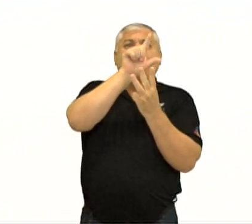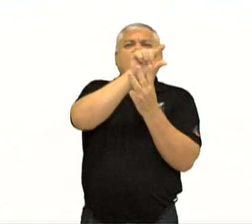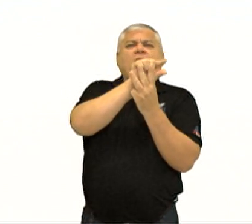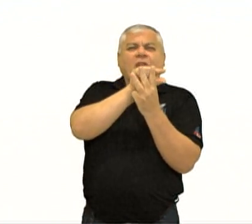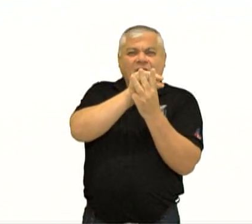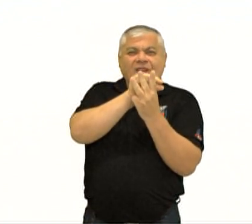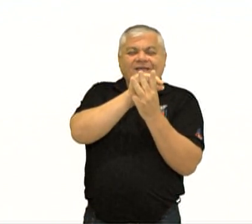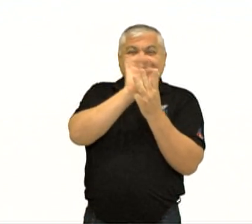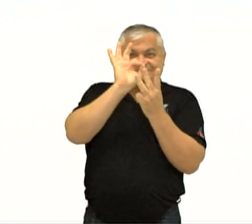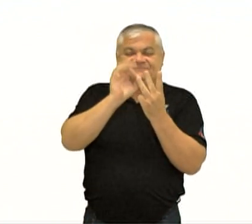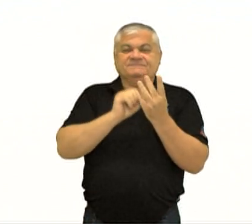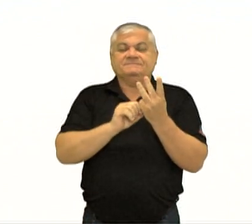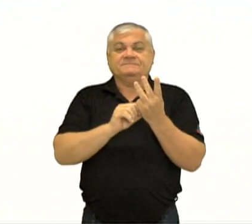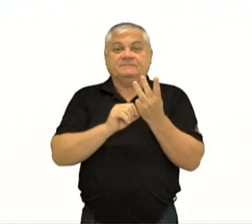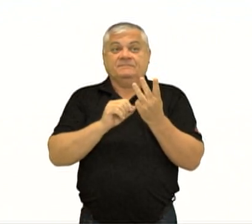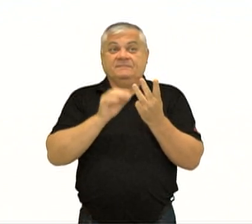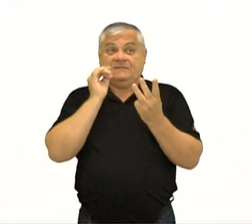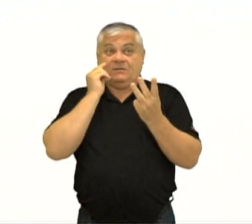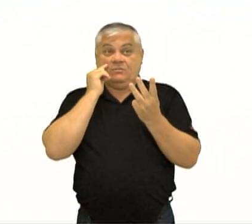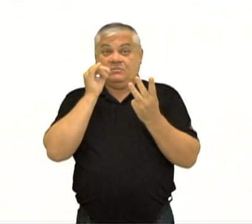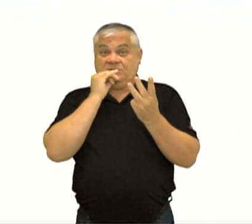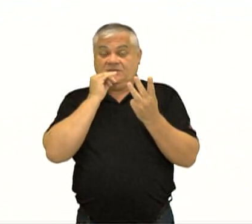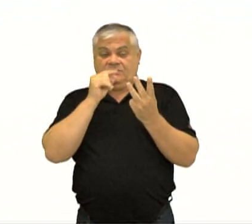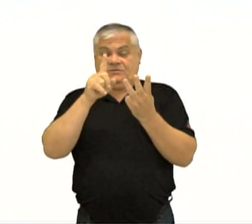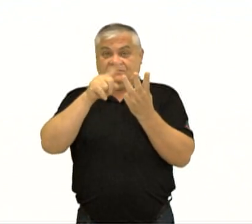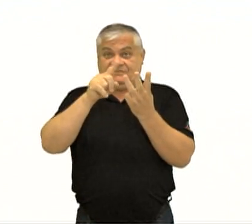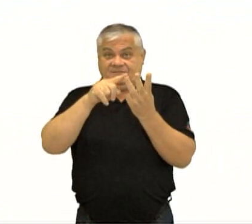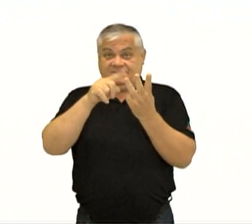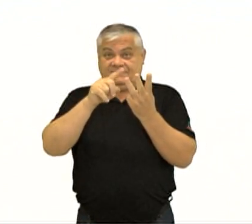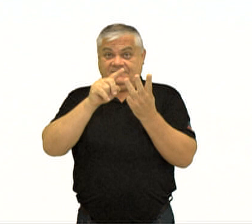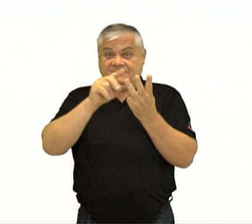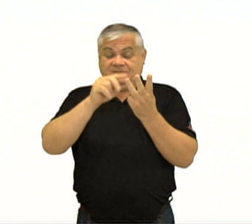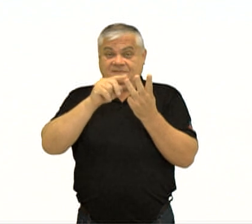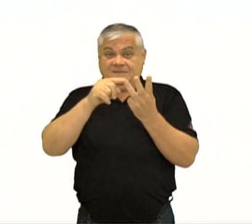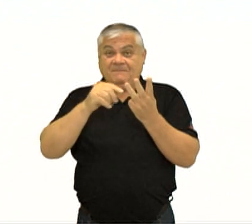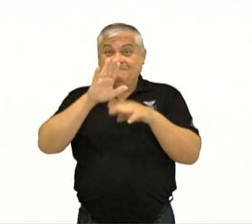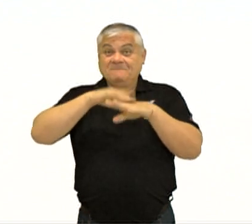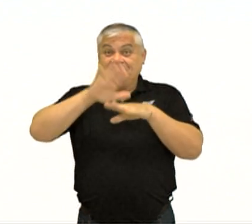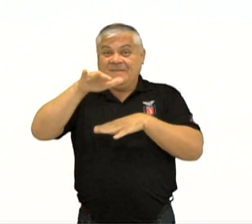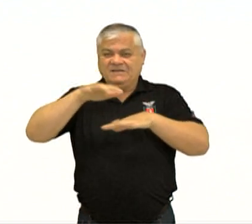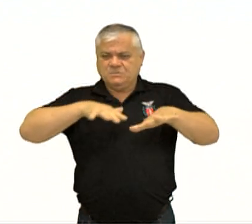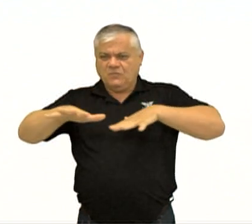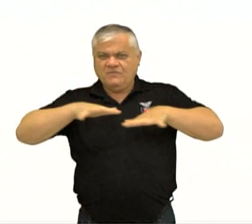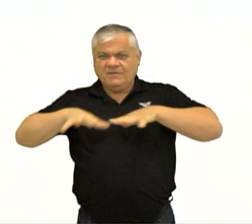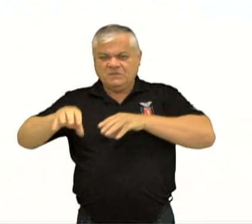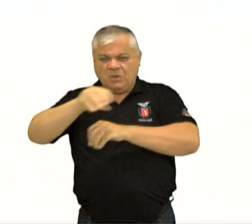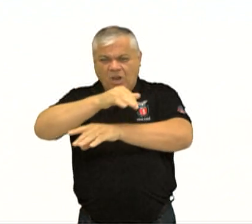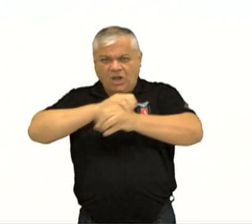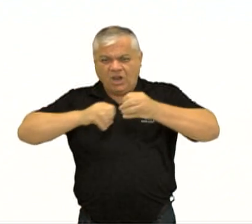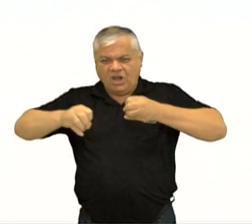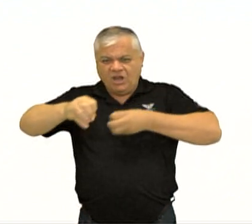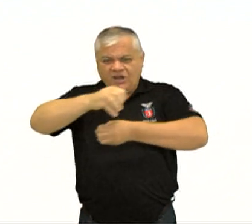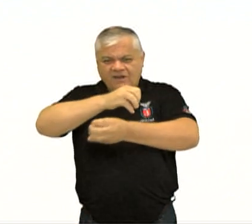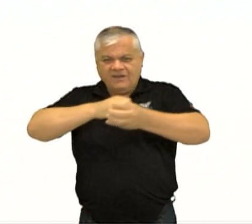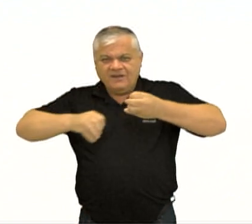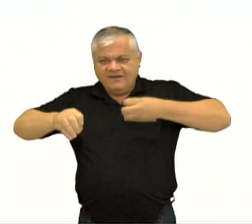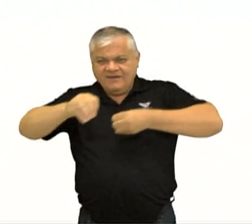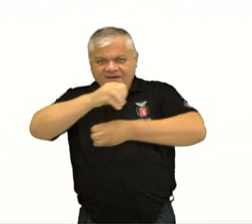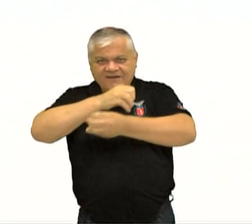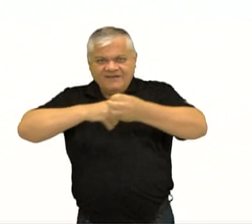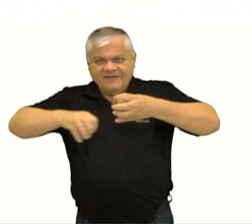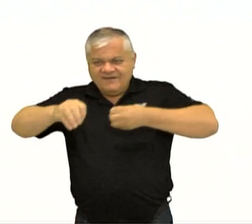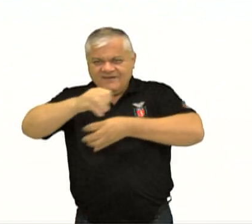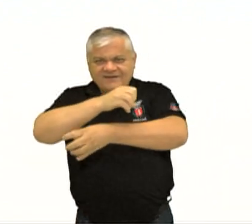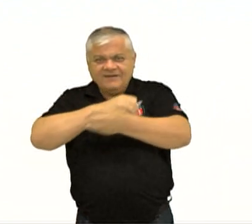ainda. Repare, pessoal, que o corpo à minha direita, ele tem maior agitação. Então, maior agitação,